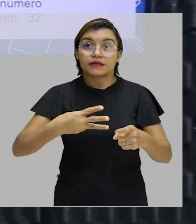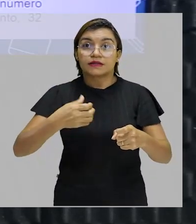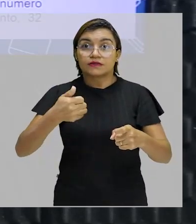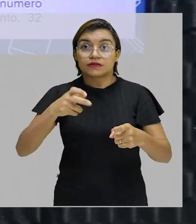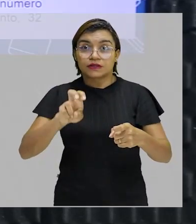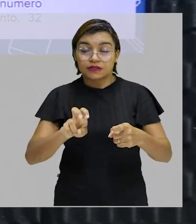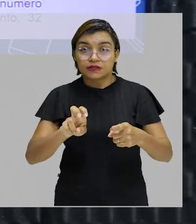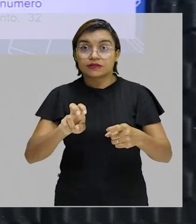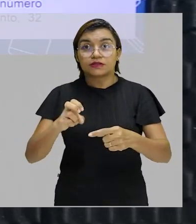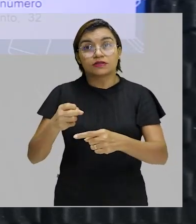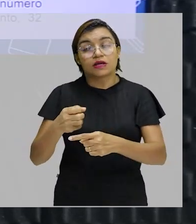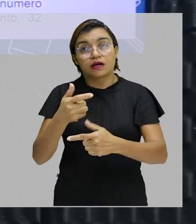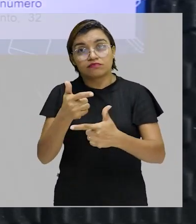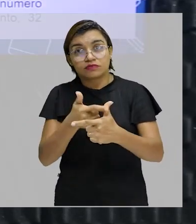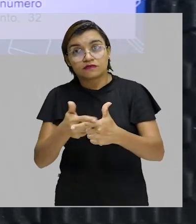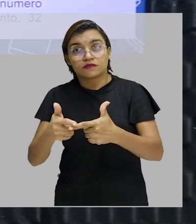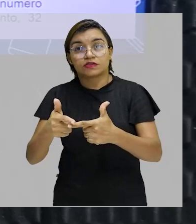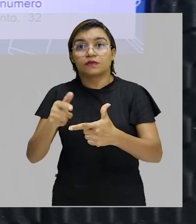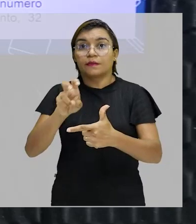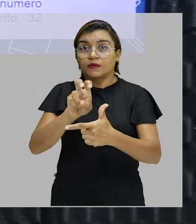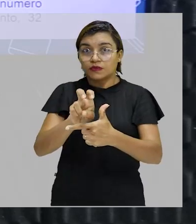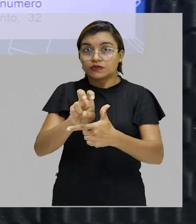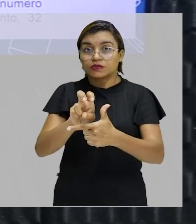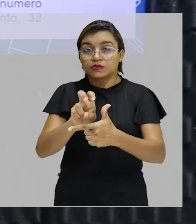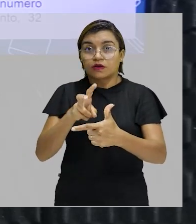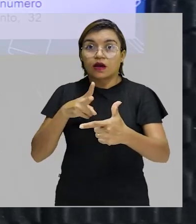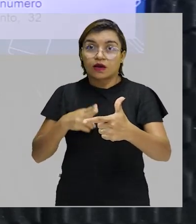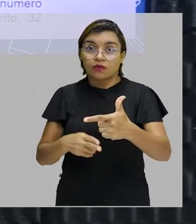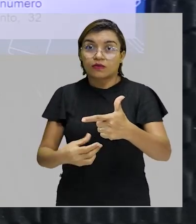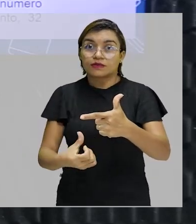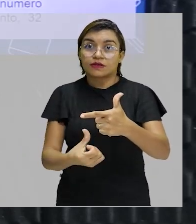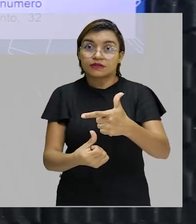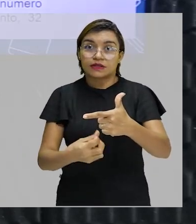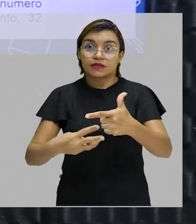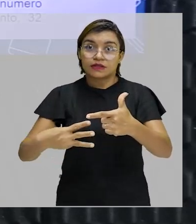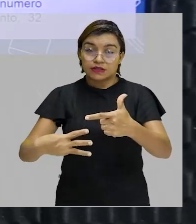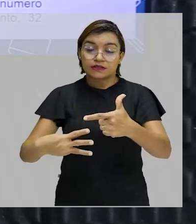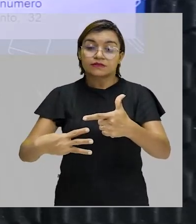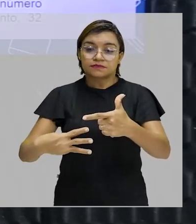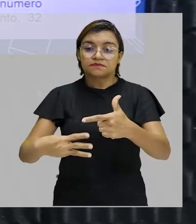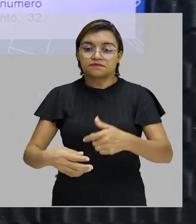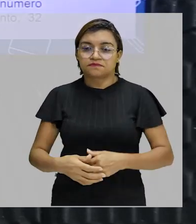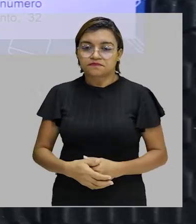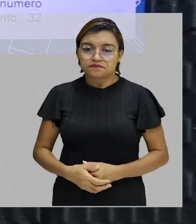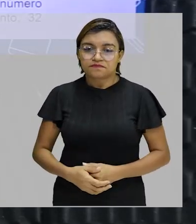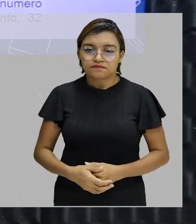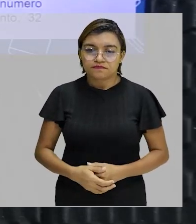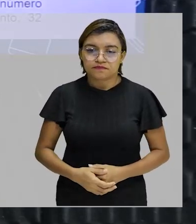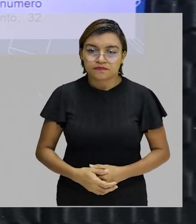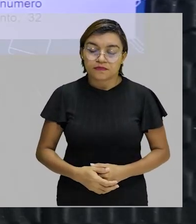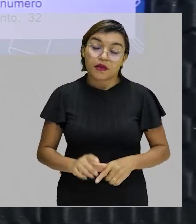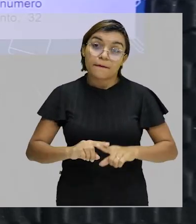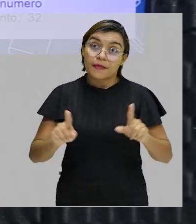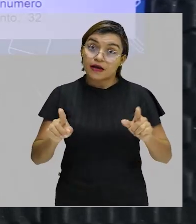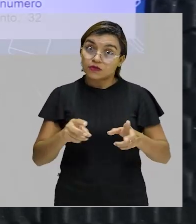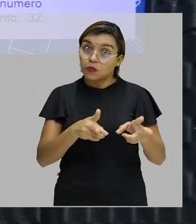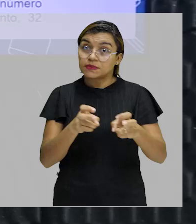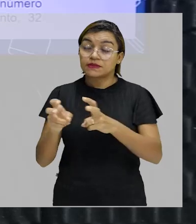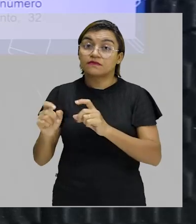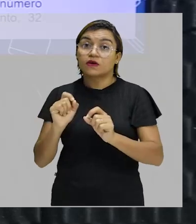certo? E 315 dividido por 5, 63 carros. 63 carros. Mas você vai